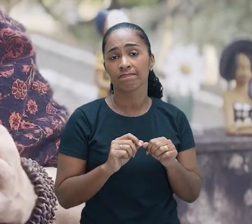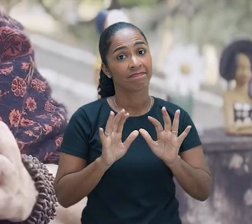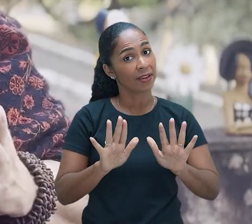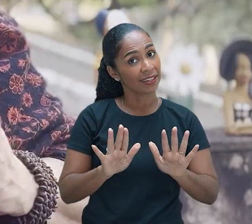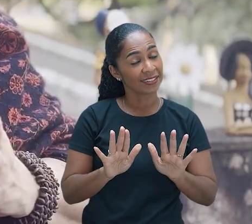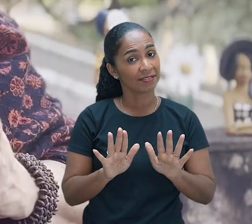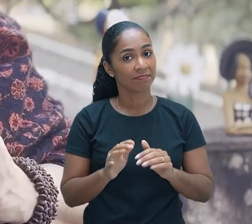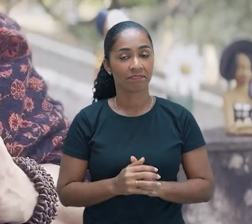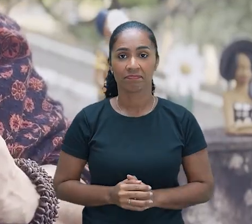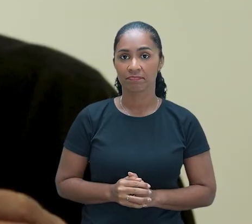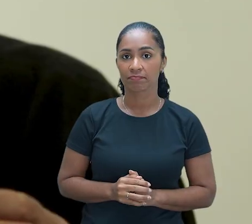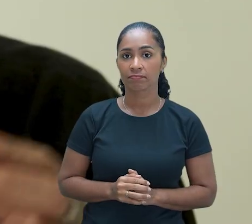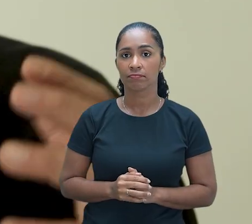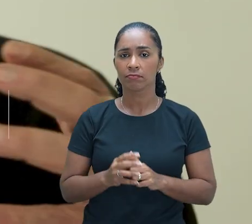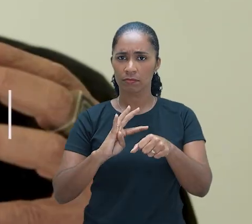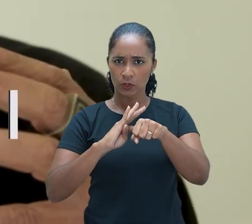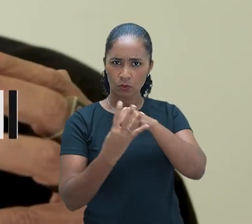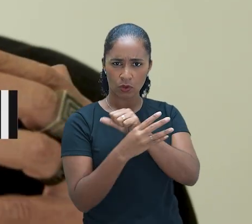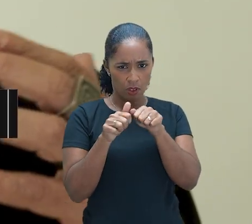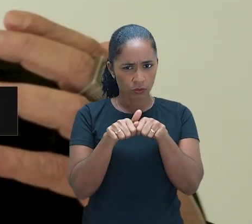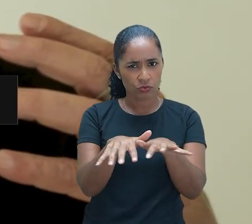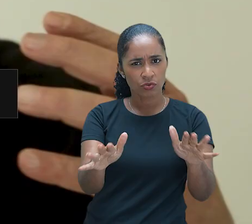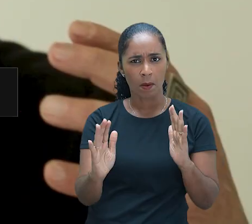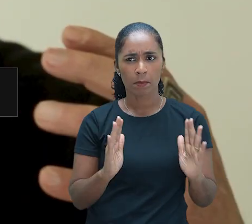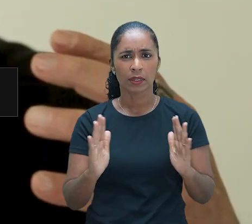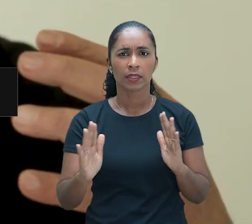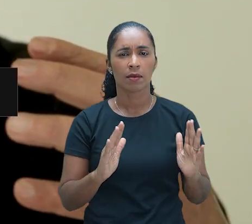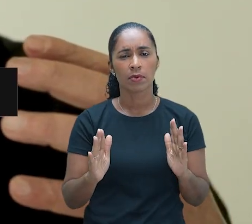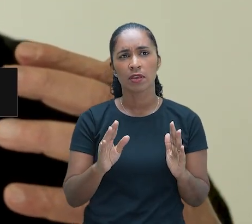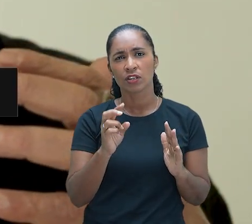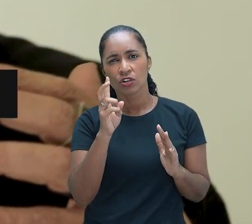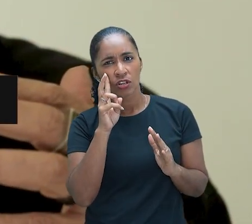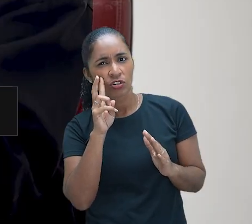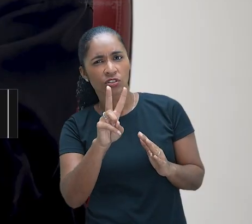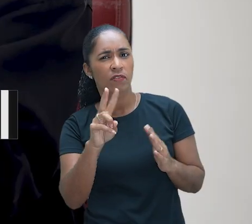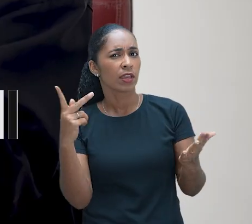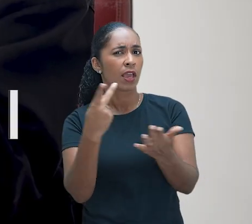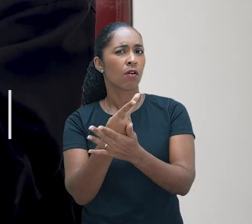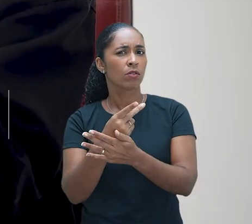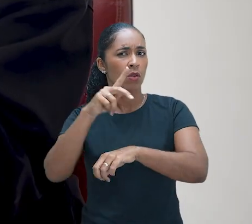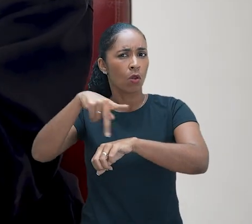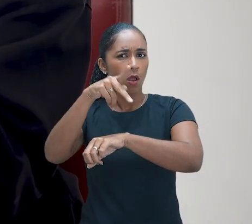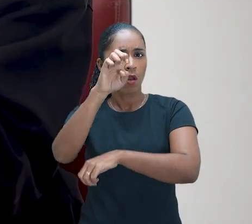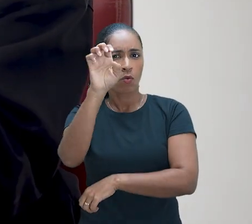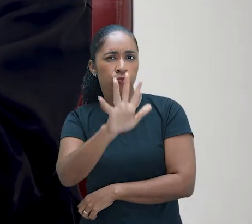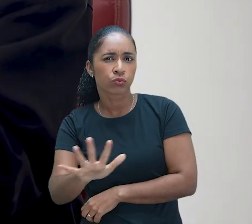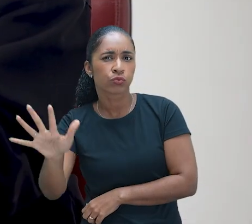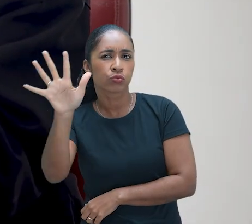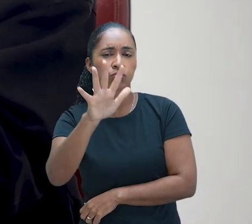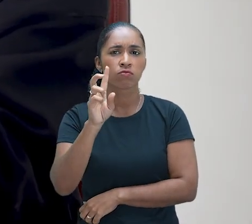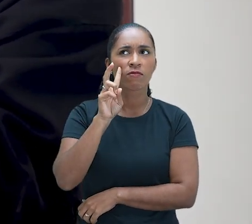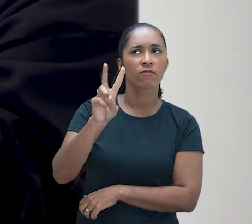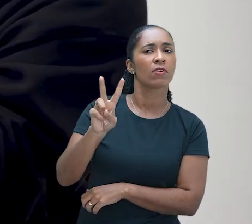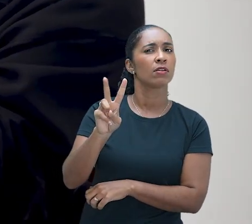Quer dizer... A pandemia ela chegou, tinha um delay, né? A gente ia vendo o que estava acontecendo na Europa, porque chegou